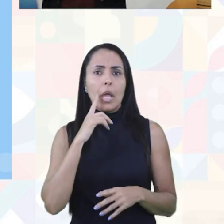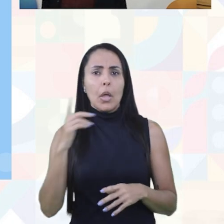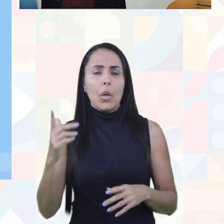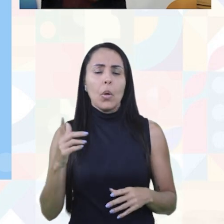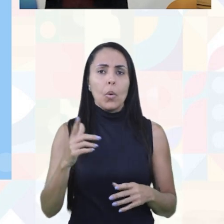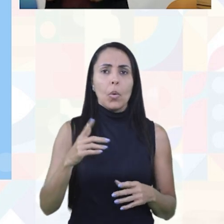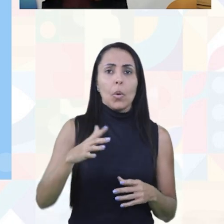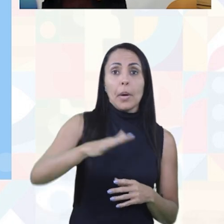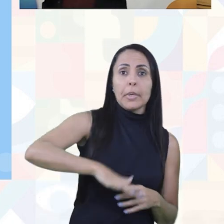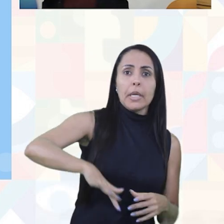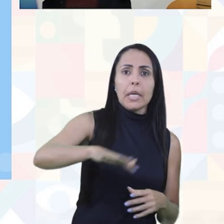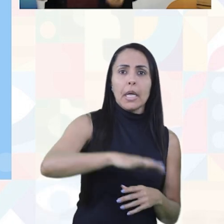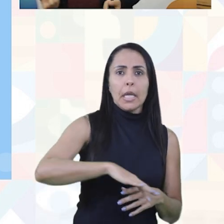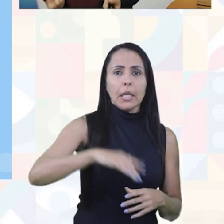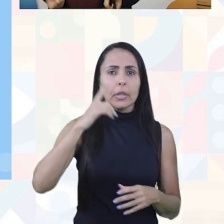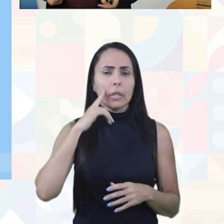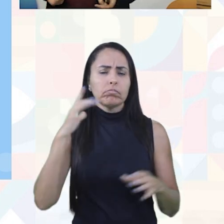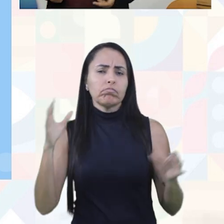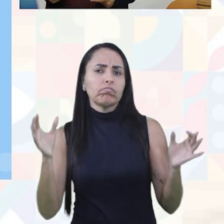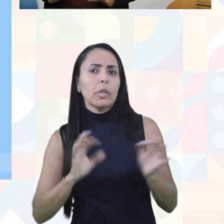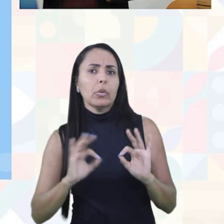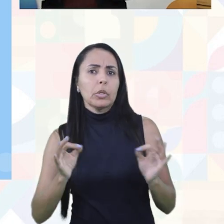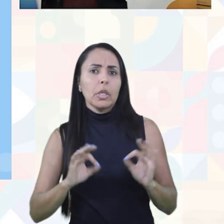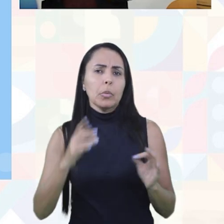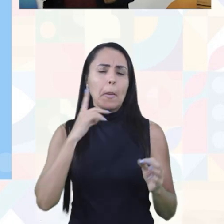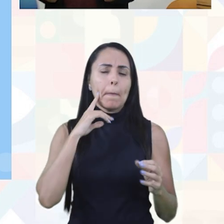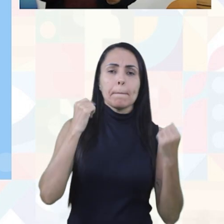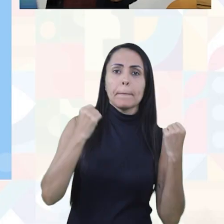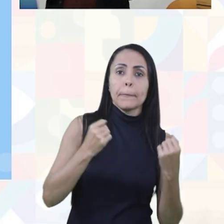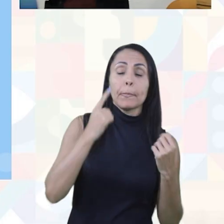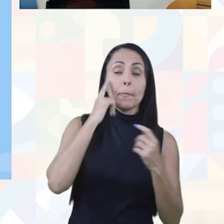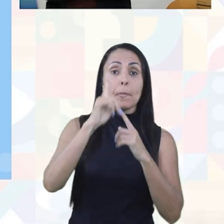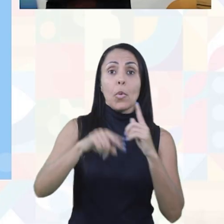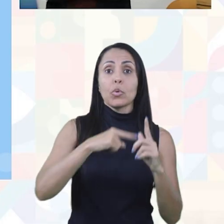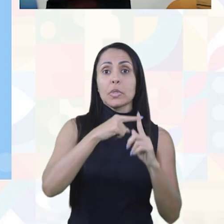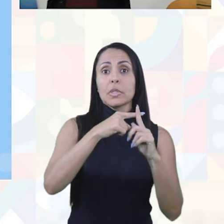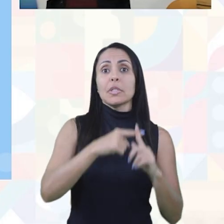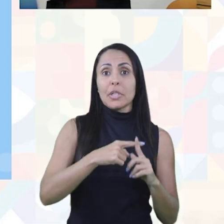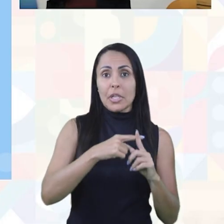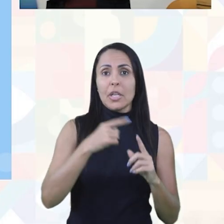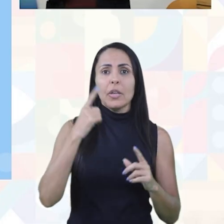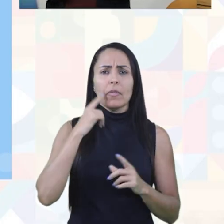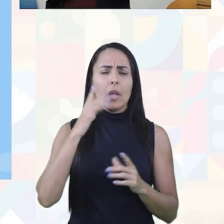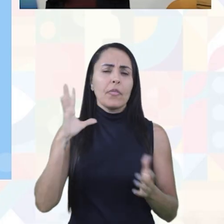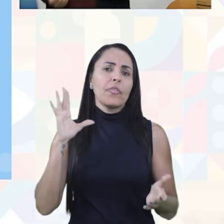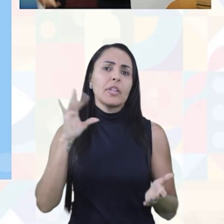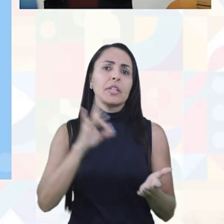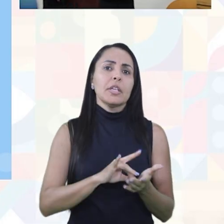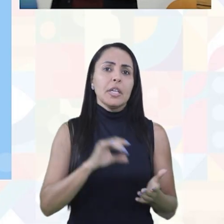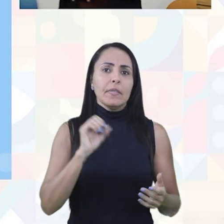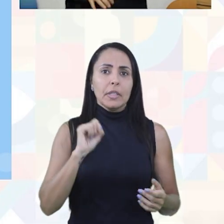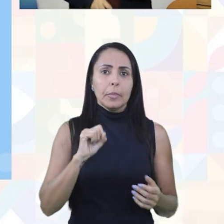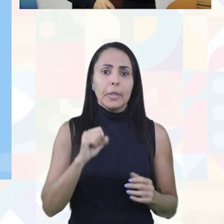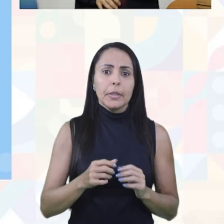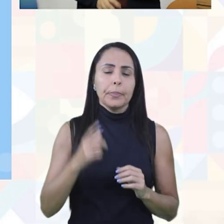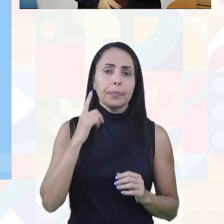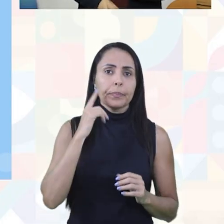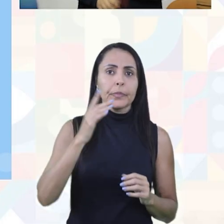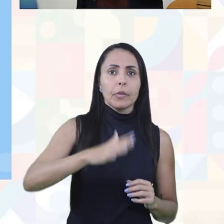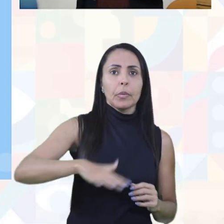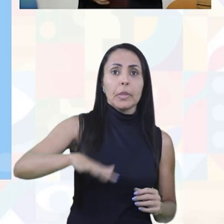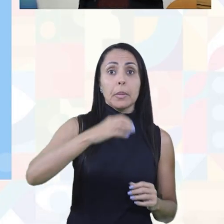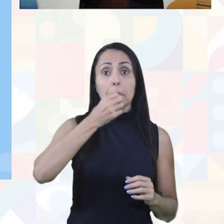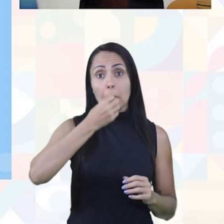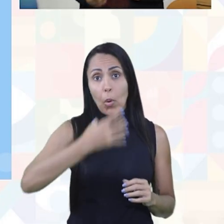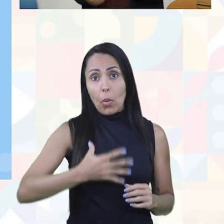ameno, porém que não traz nenhum tipo de carga positiva e de relação afetiva com o local. E um ambiente